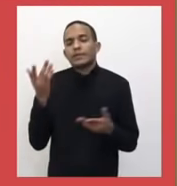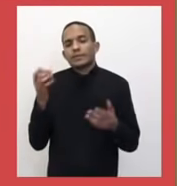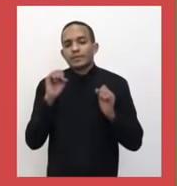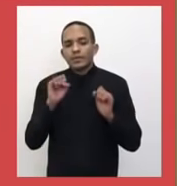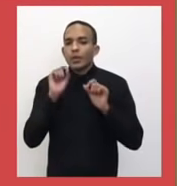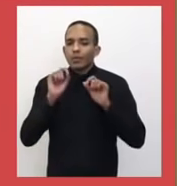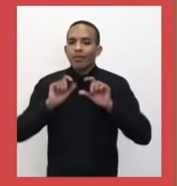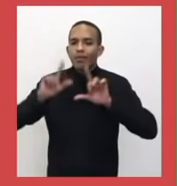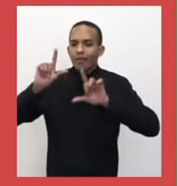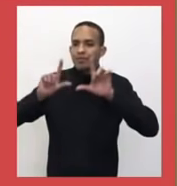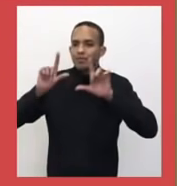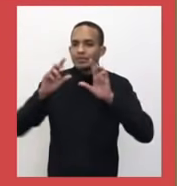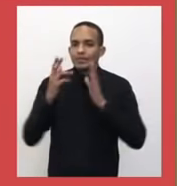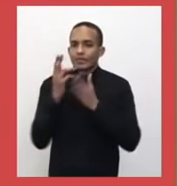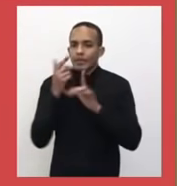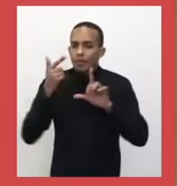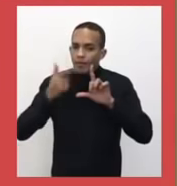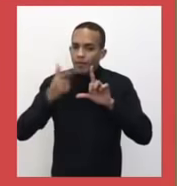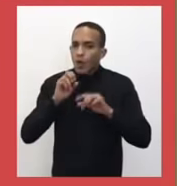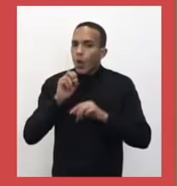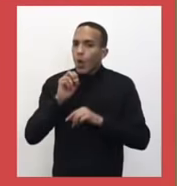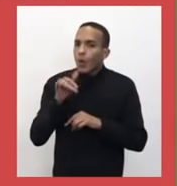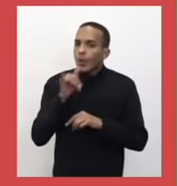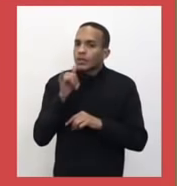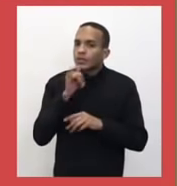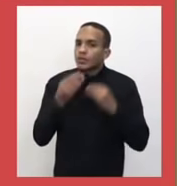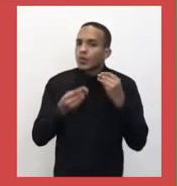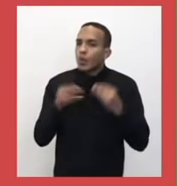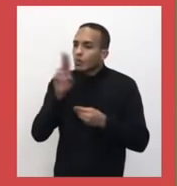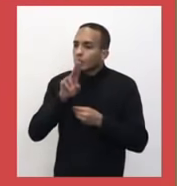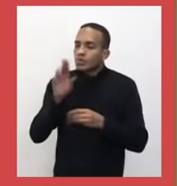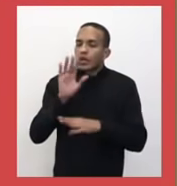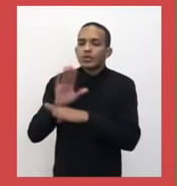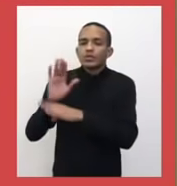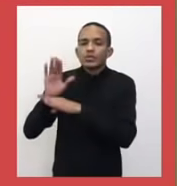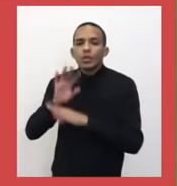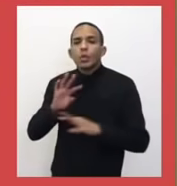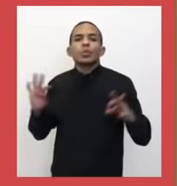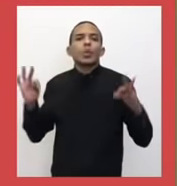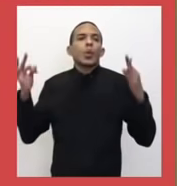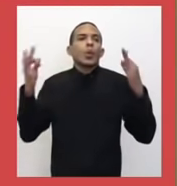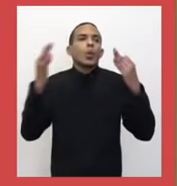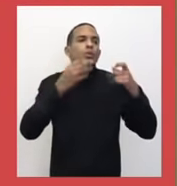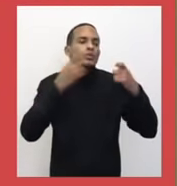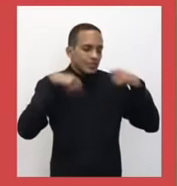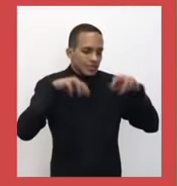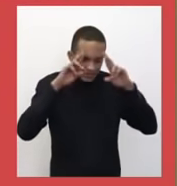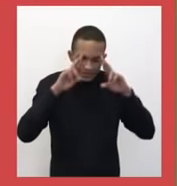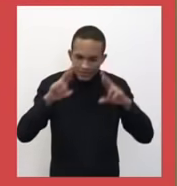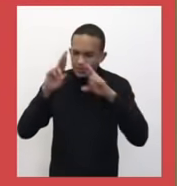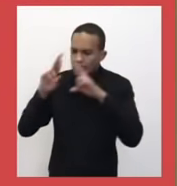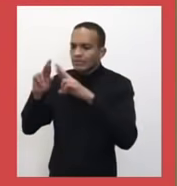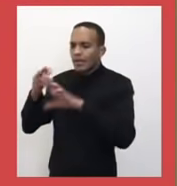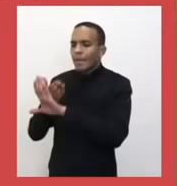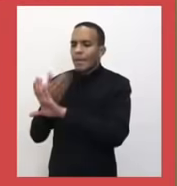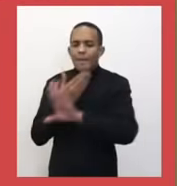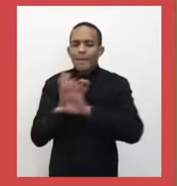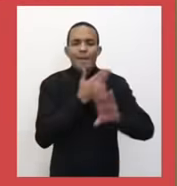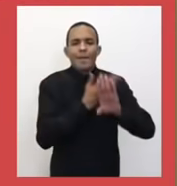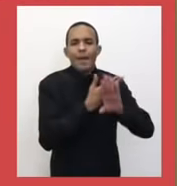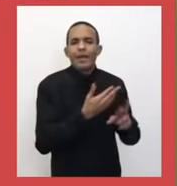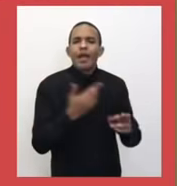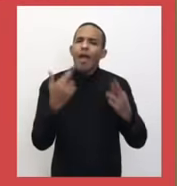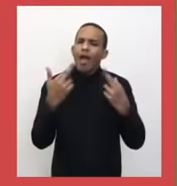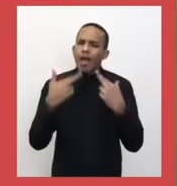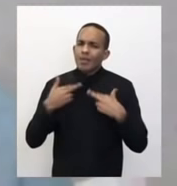manipulada. Ou será que é uma mensagem de utilidade pública, mostrando que todo mundo precisa respeitar o isolamento social? Respondam lá